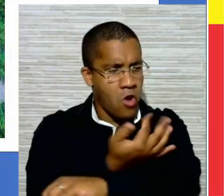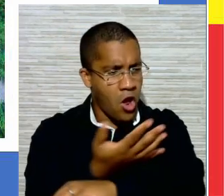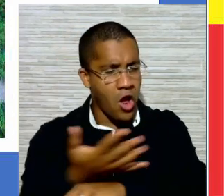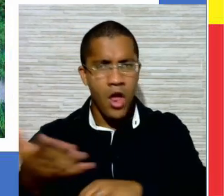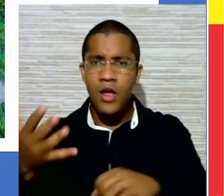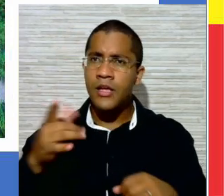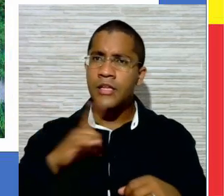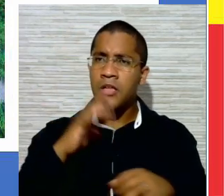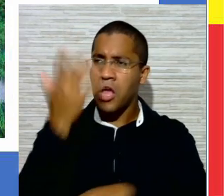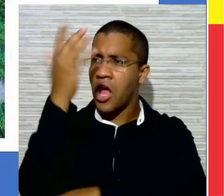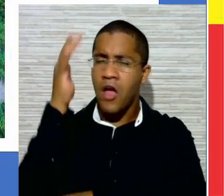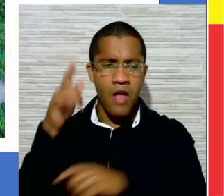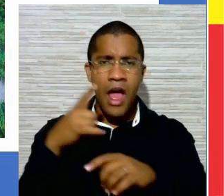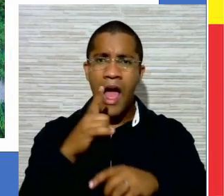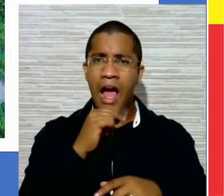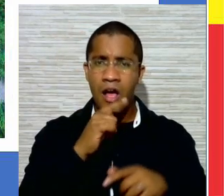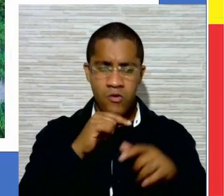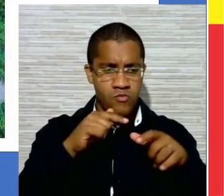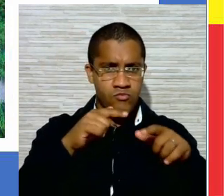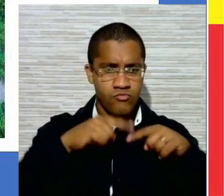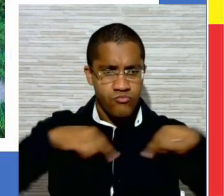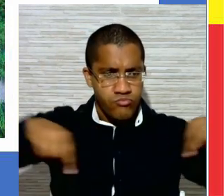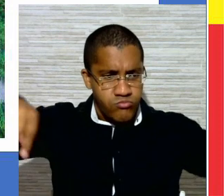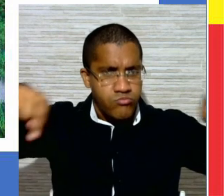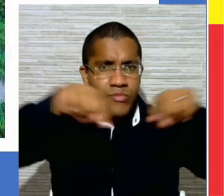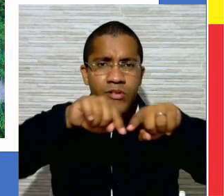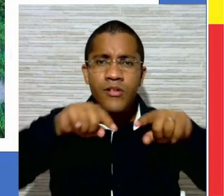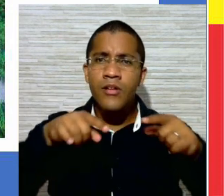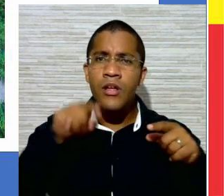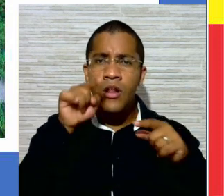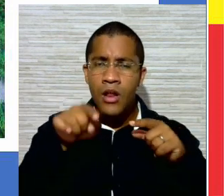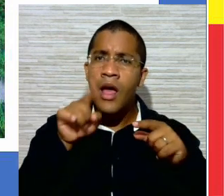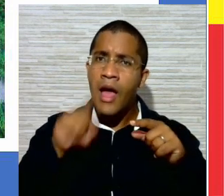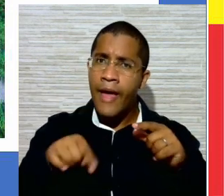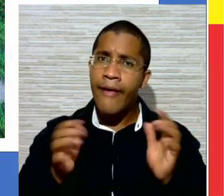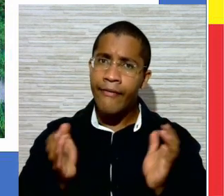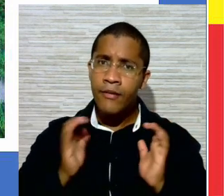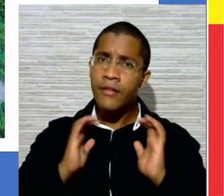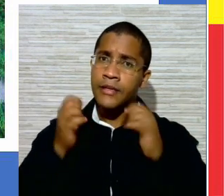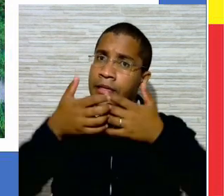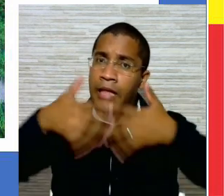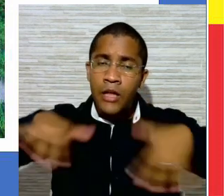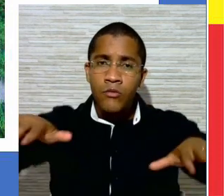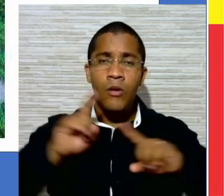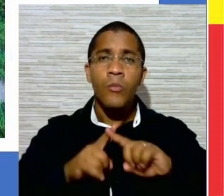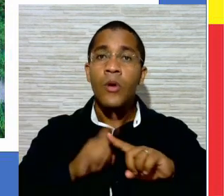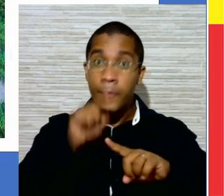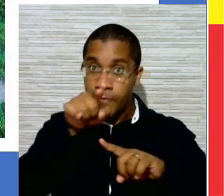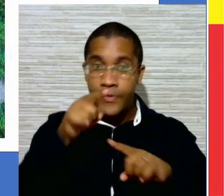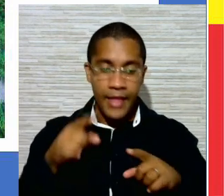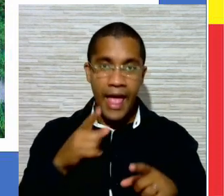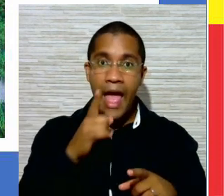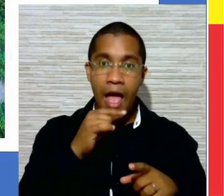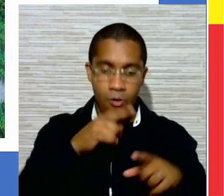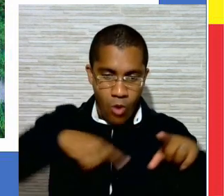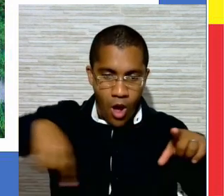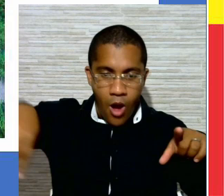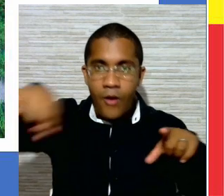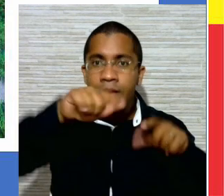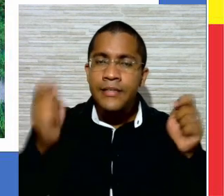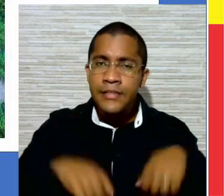de árvores também, você vê um lago aí, né? Então tudo isso são riquezas naturais, né? Porque por meio desse lago você consegue extrair a